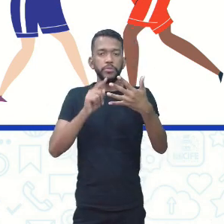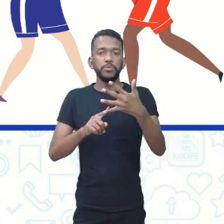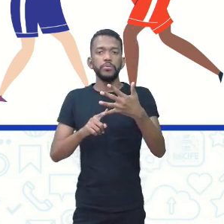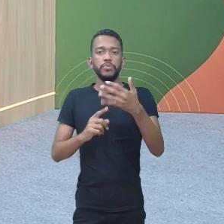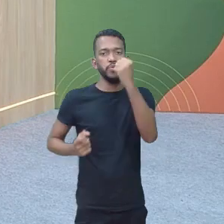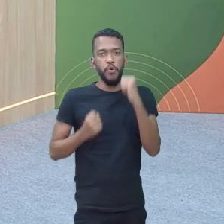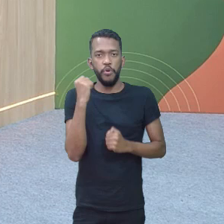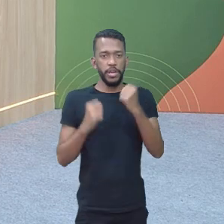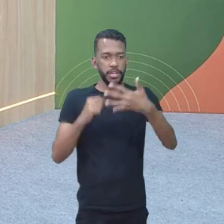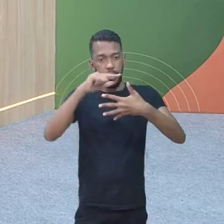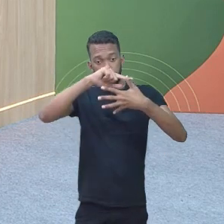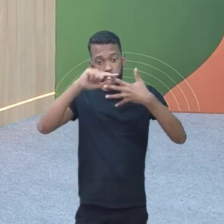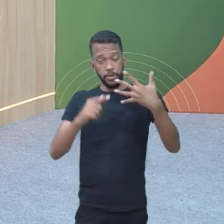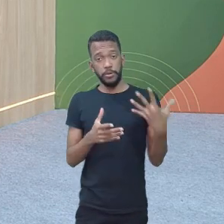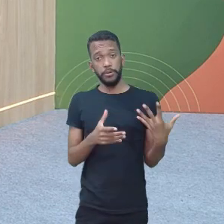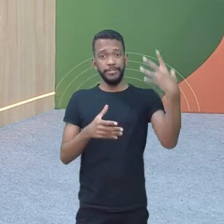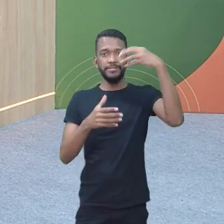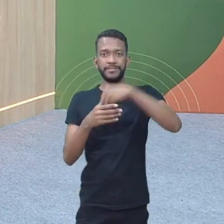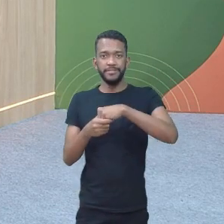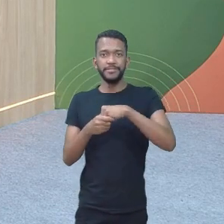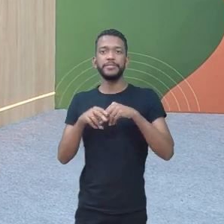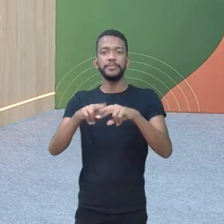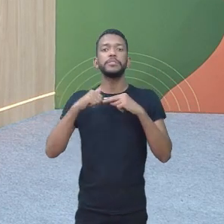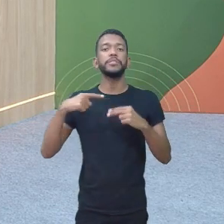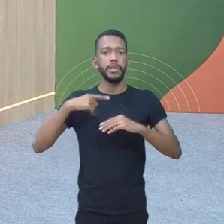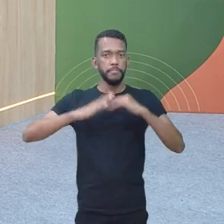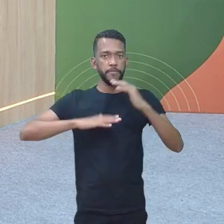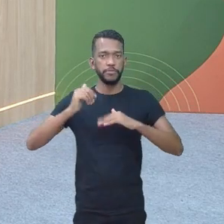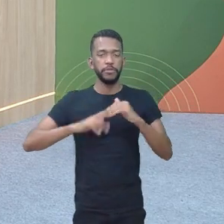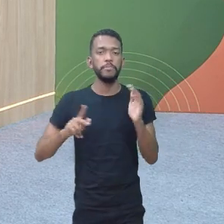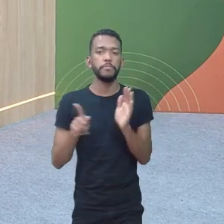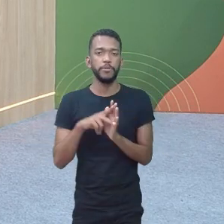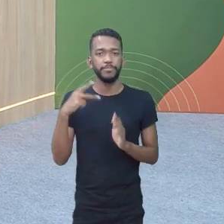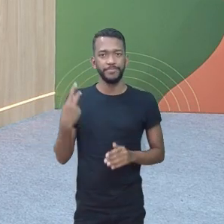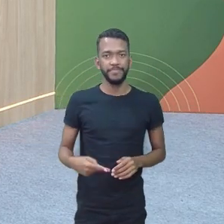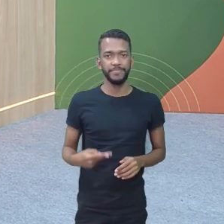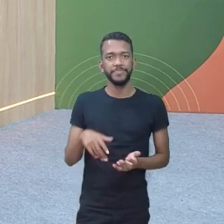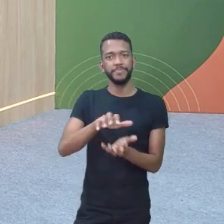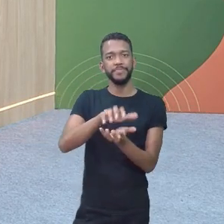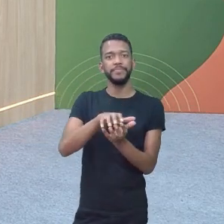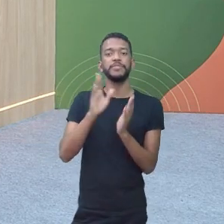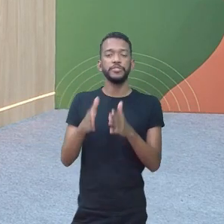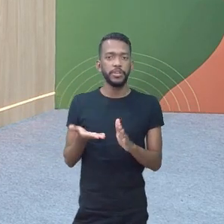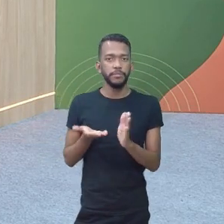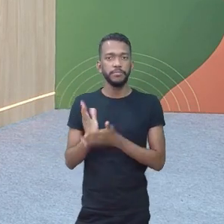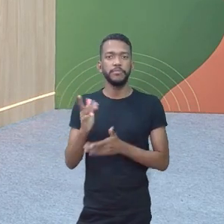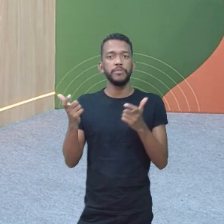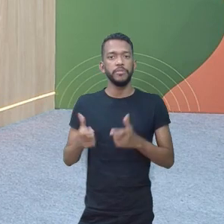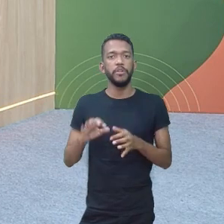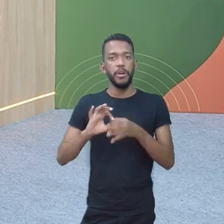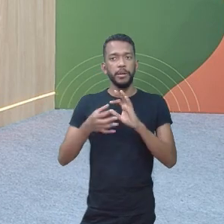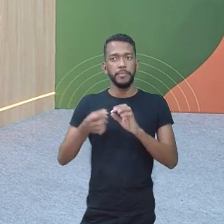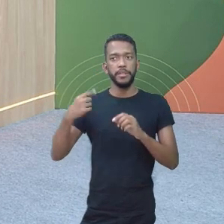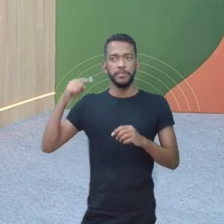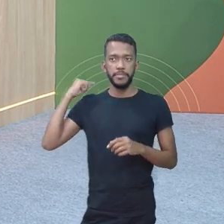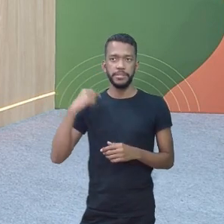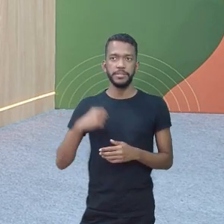único esporte, né? Inclusive a gente tem aí atletas pernambucanos que se destacaram nessa prova em Olimpíadas